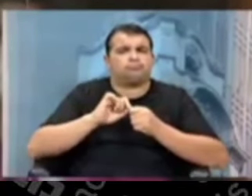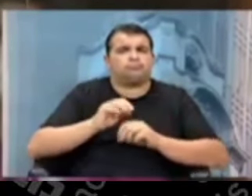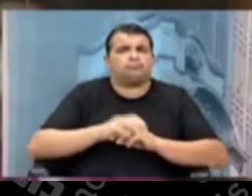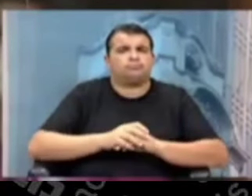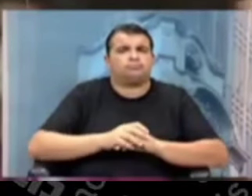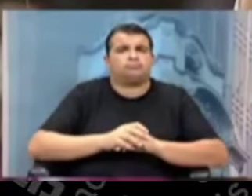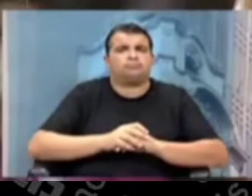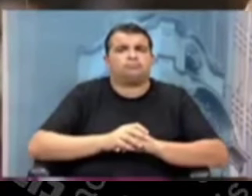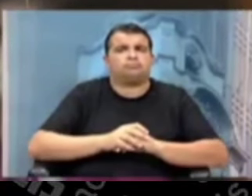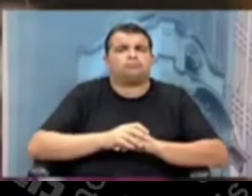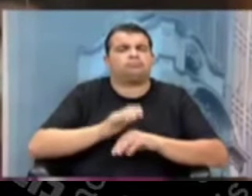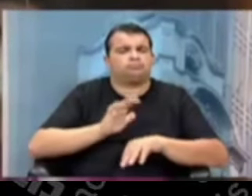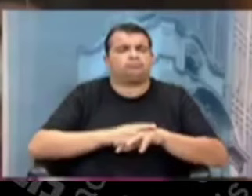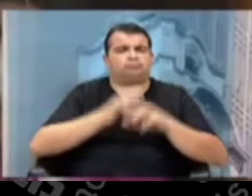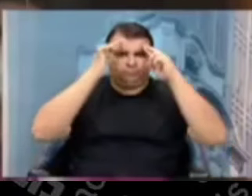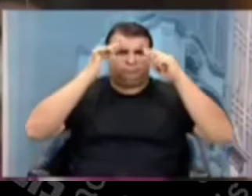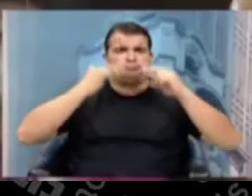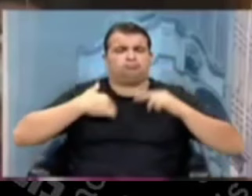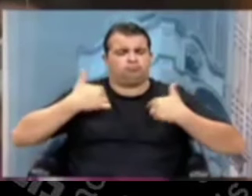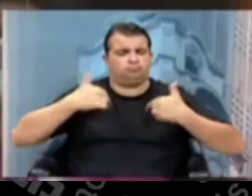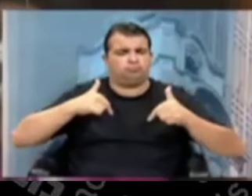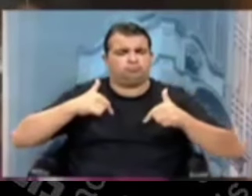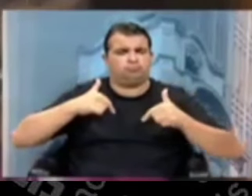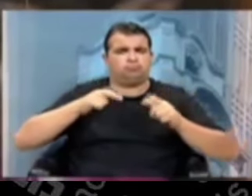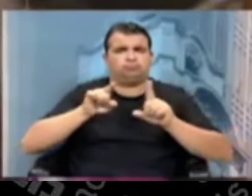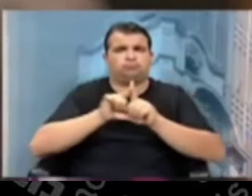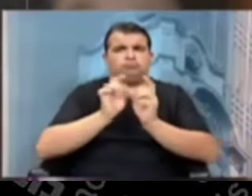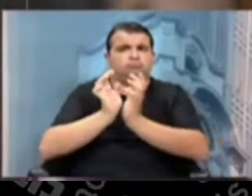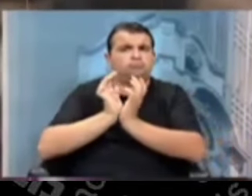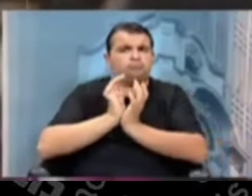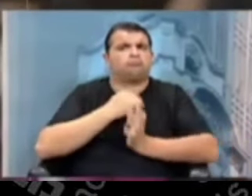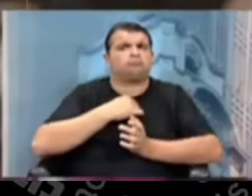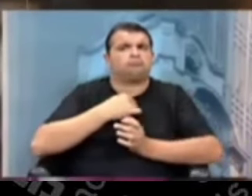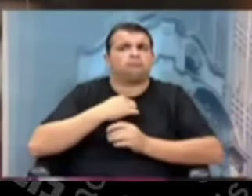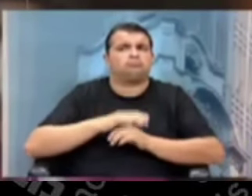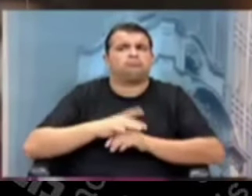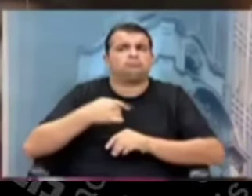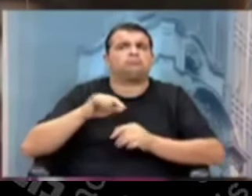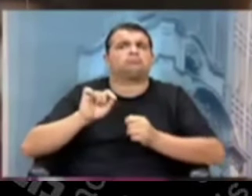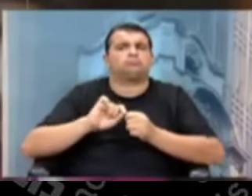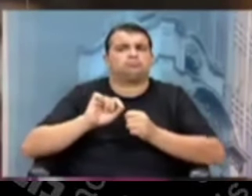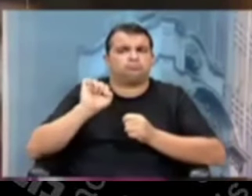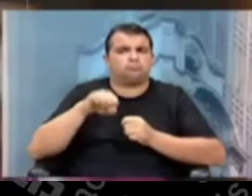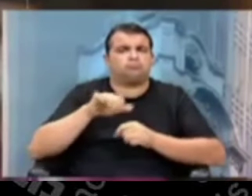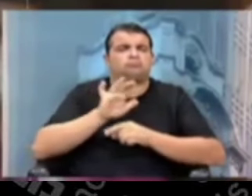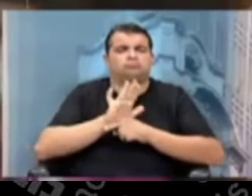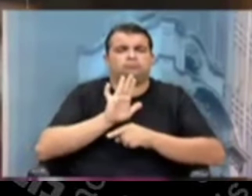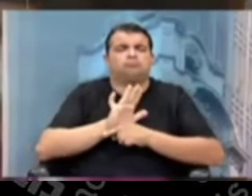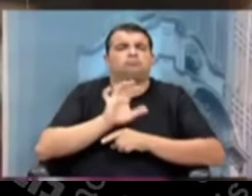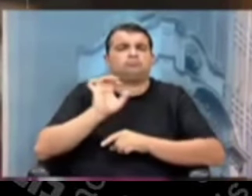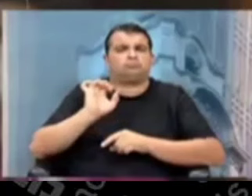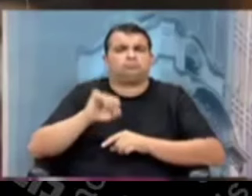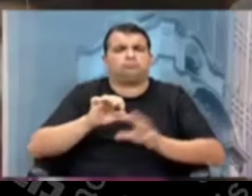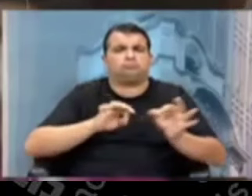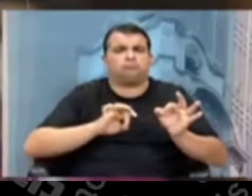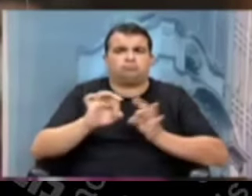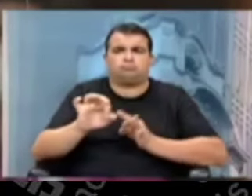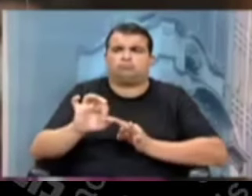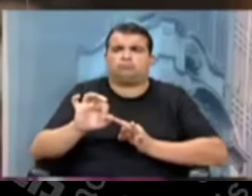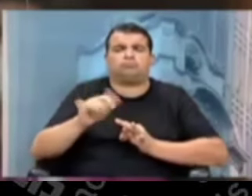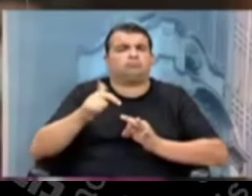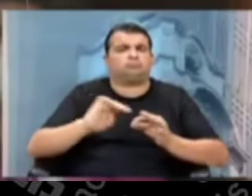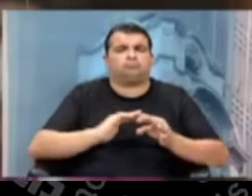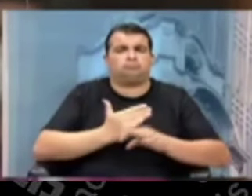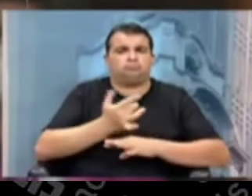então mais respeito a minha função e aos meus colegas e nós vamos defender sim que esse projeto não